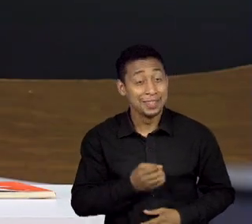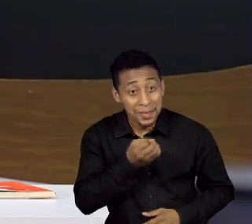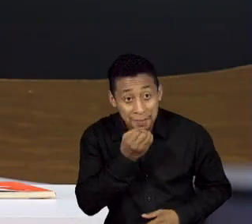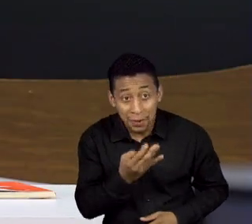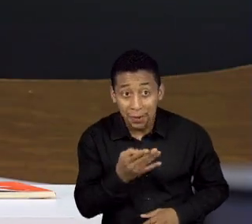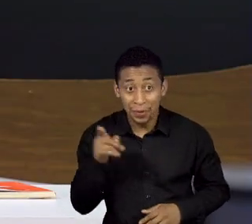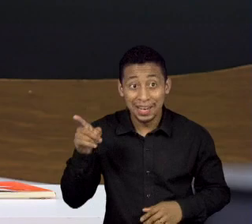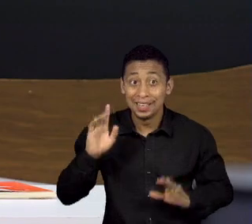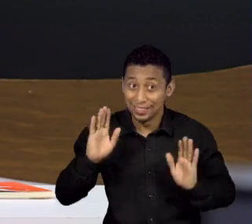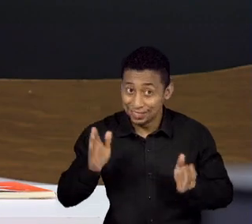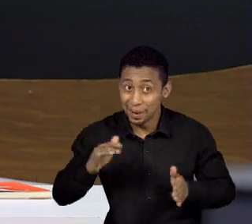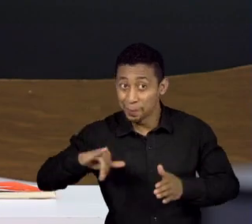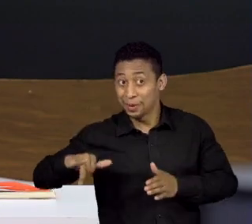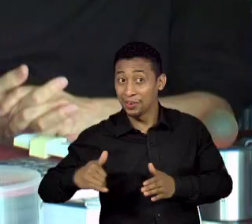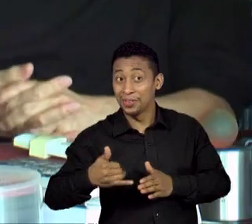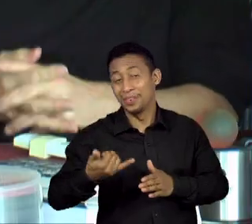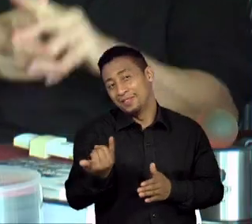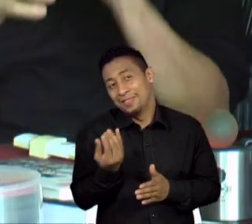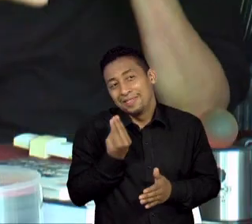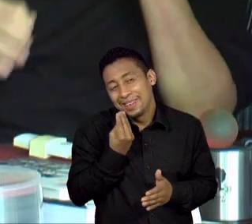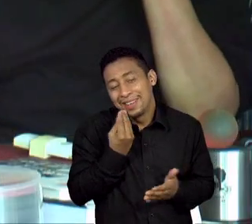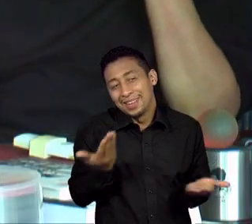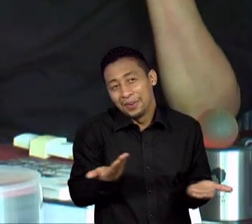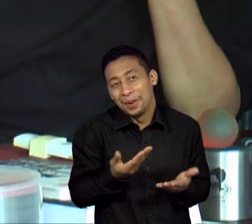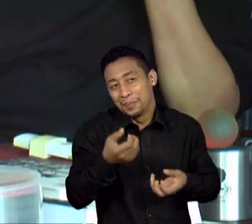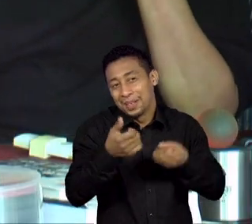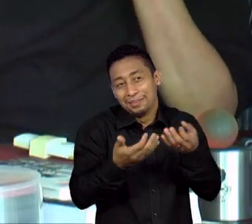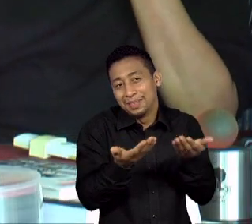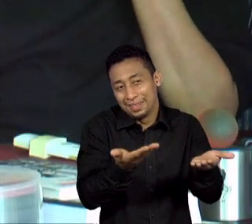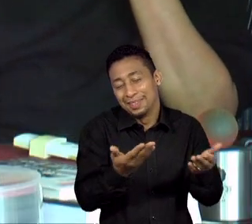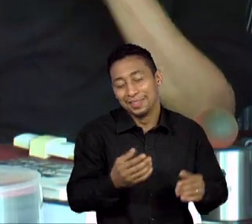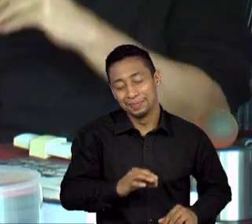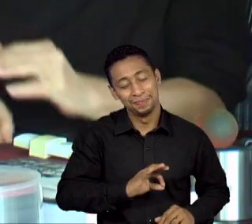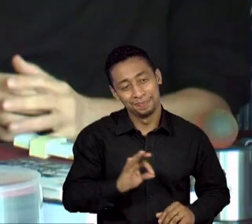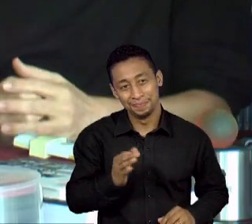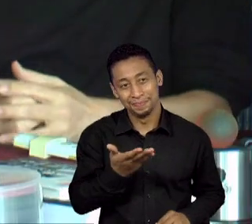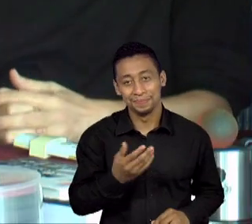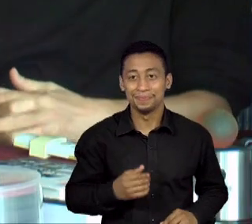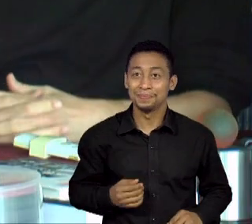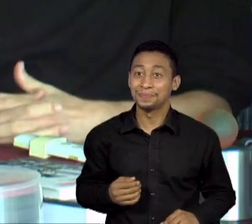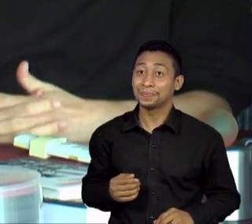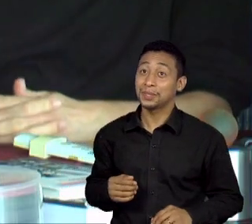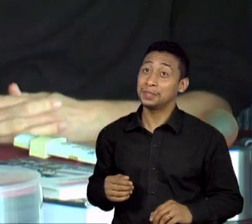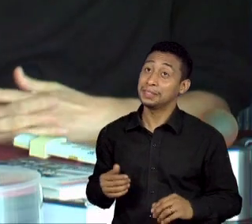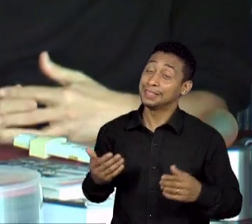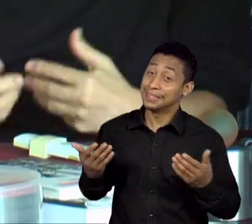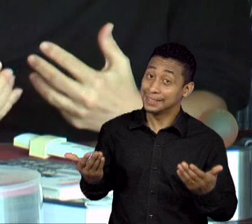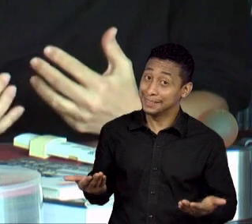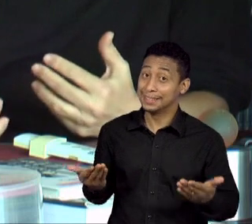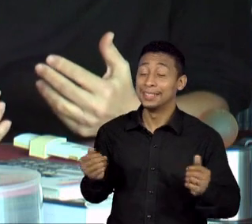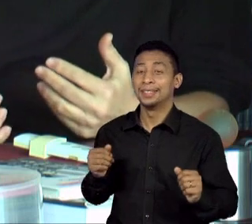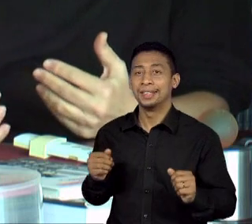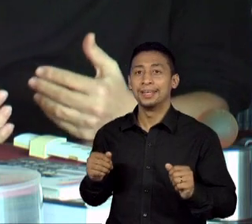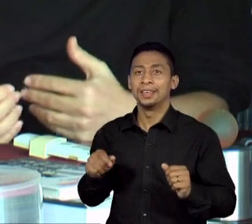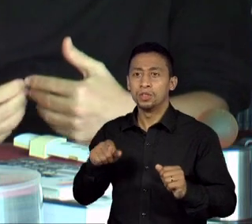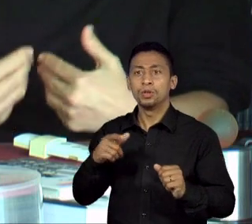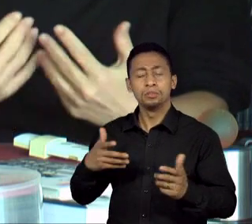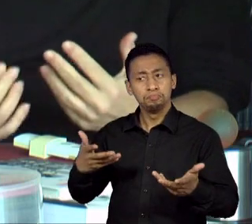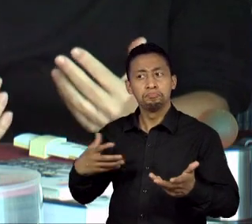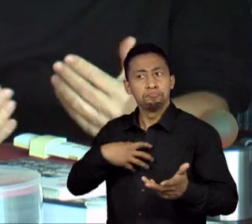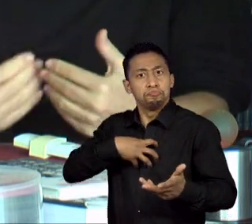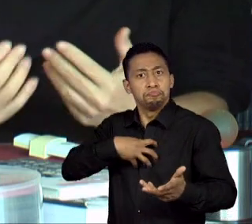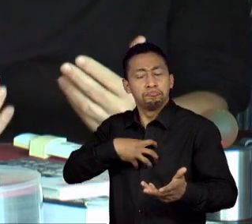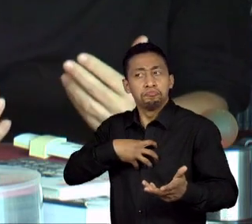até a deixa um para o outro. Maravilhoso. Diga, Jorge. Saiu. Não, é que talvez o que tenha nos motivado foi